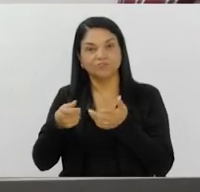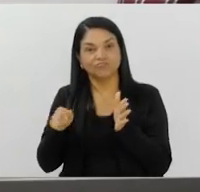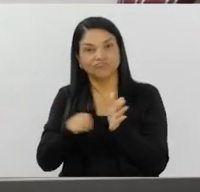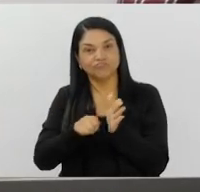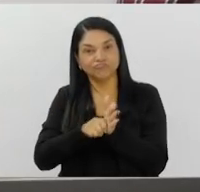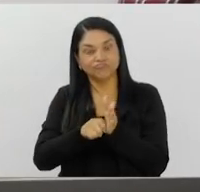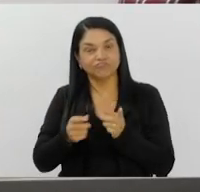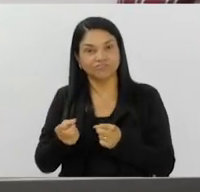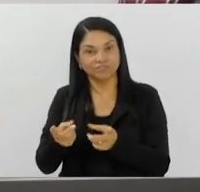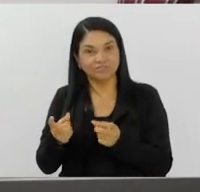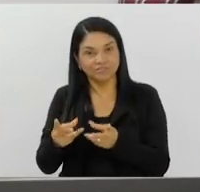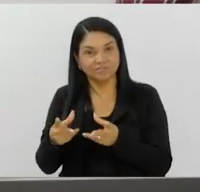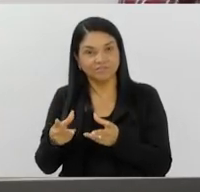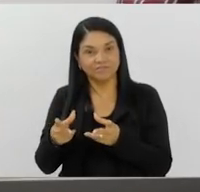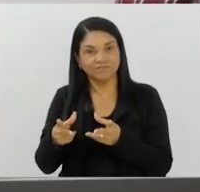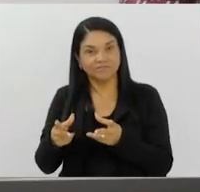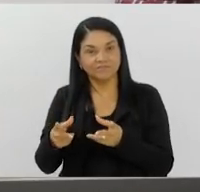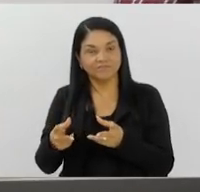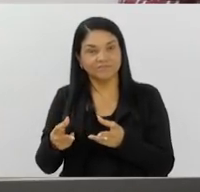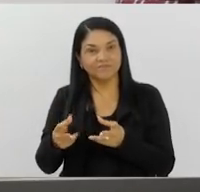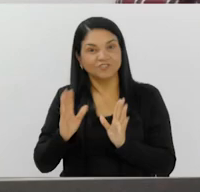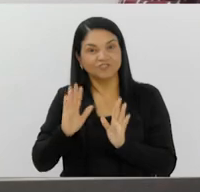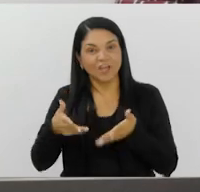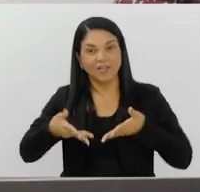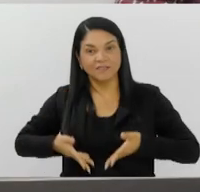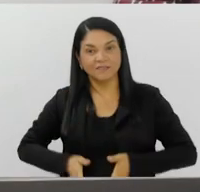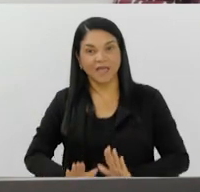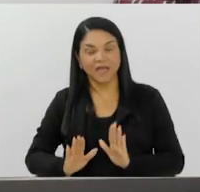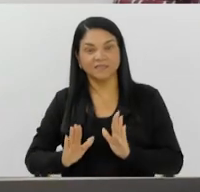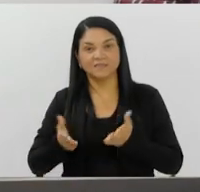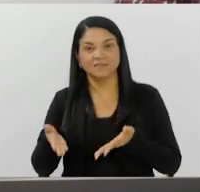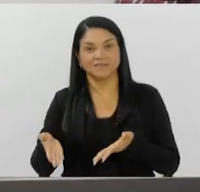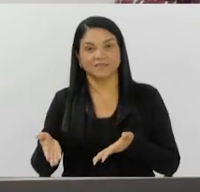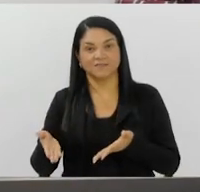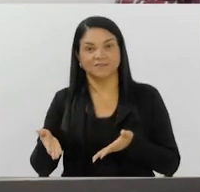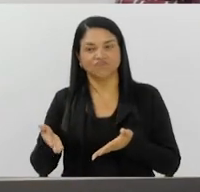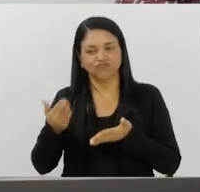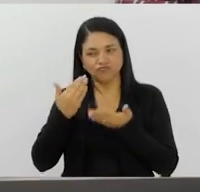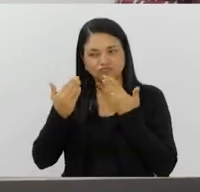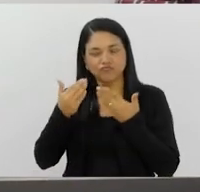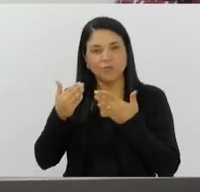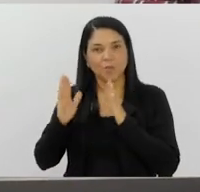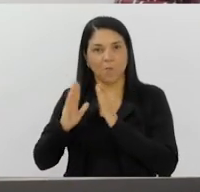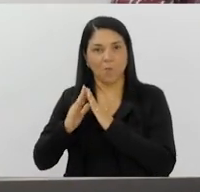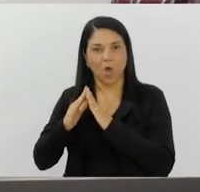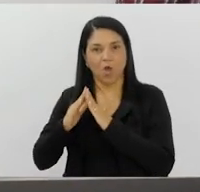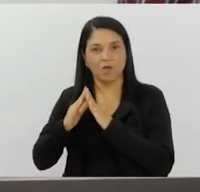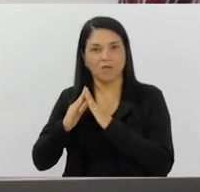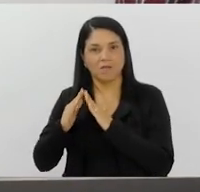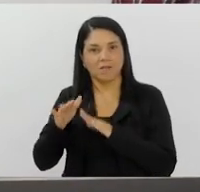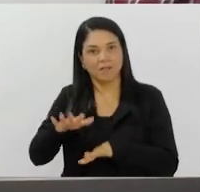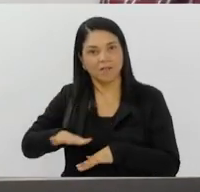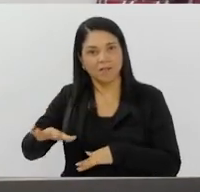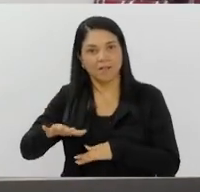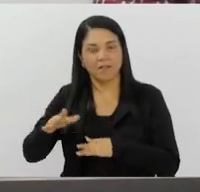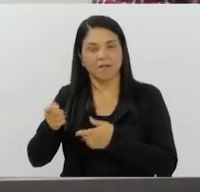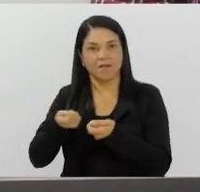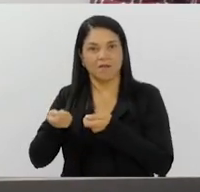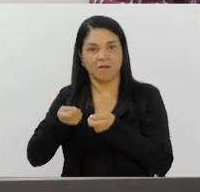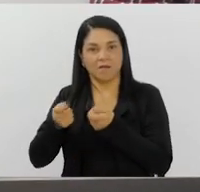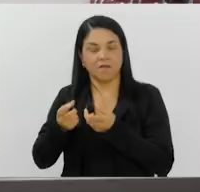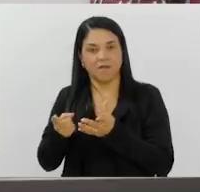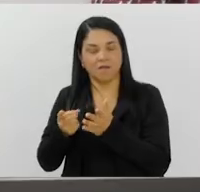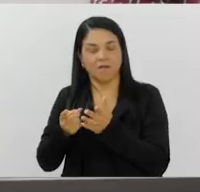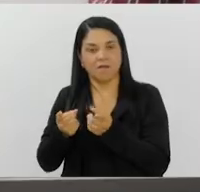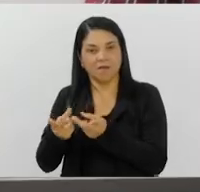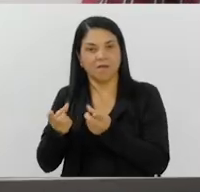nascem já suspeitos pela pela residência isso É para reforçar negro o que A Dani falou o que você falou eu acho que isso é